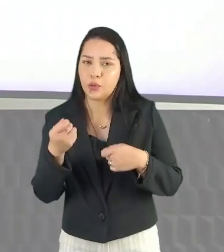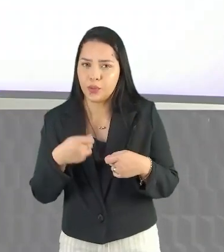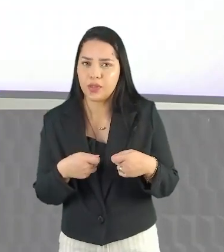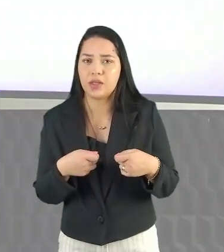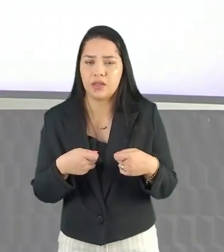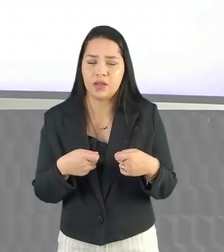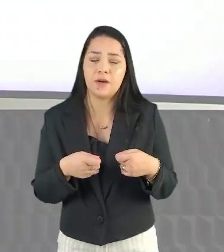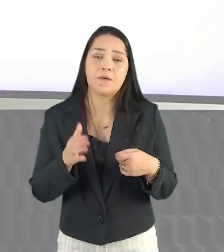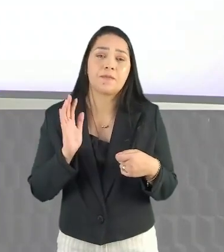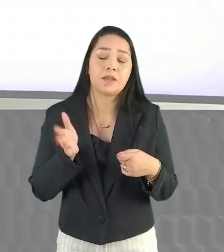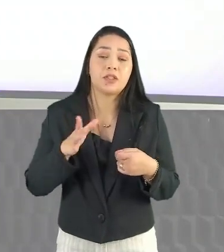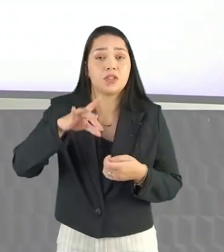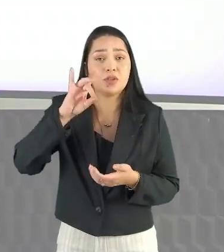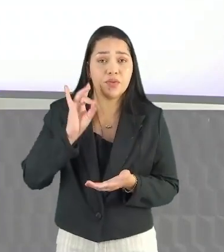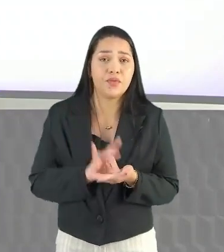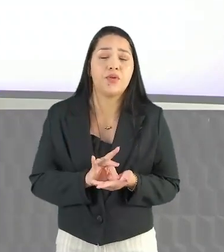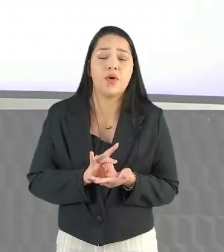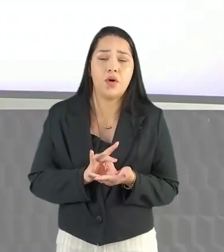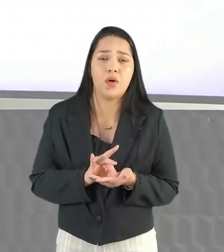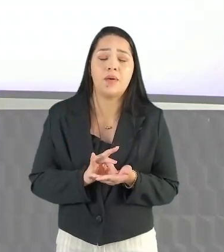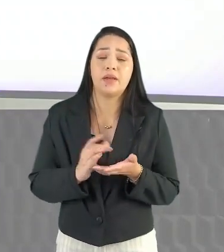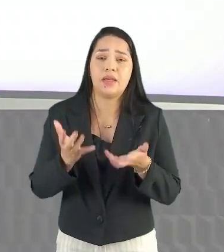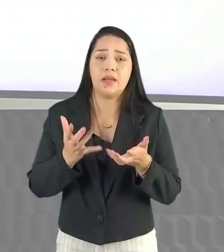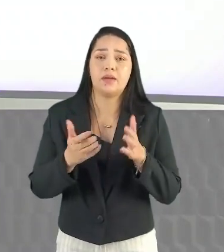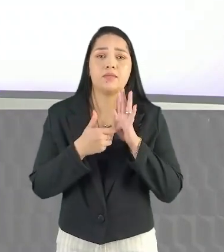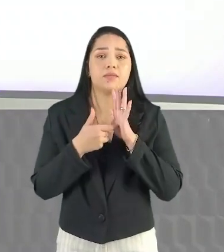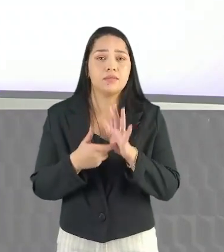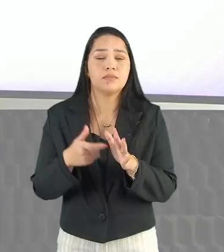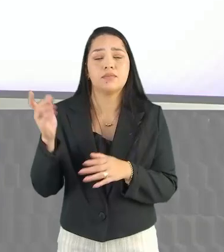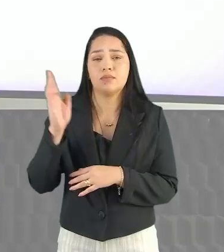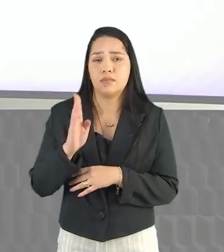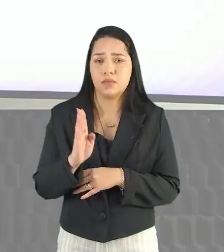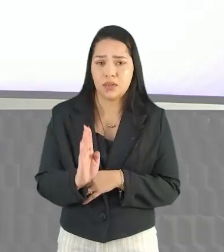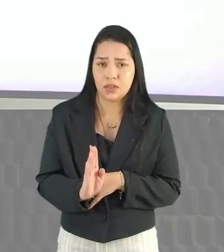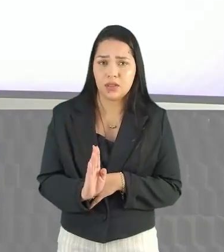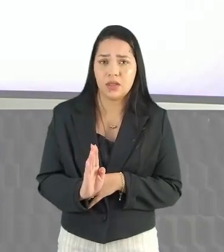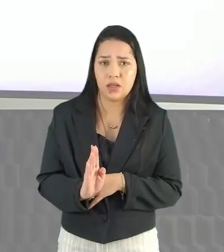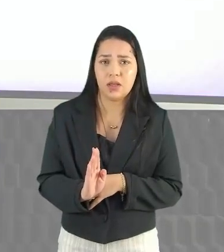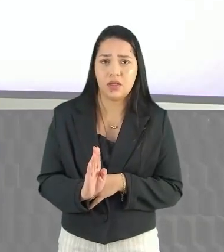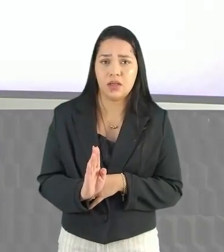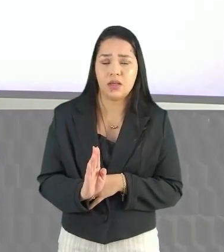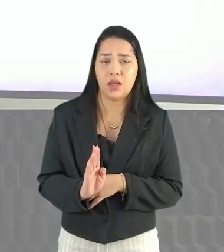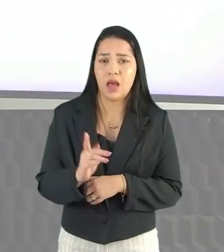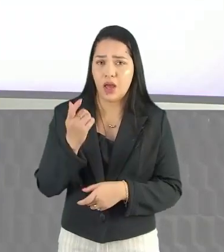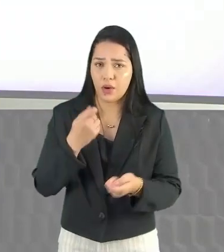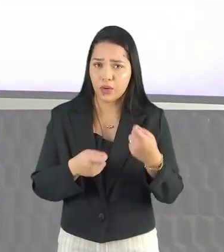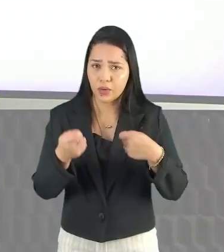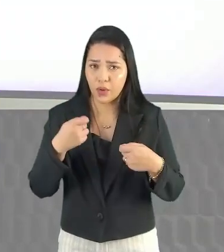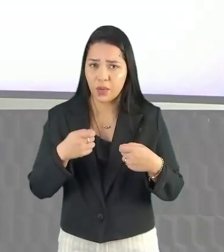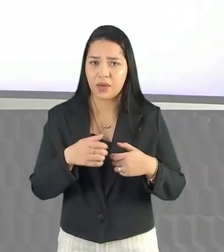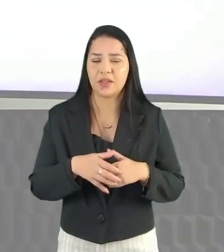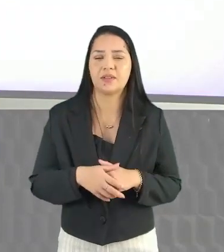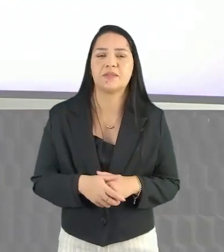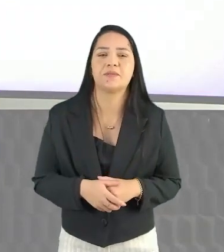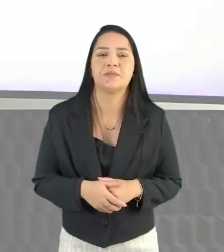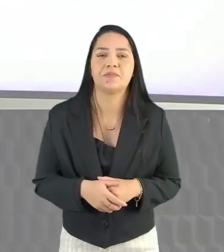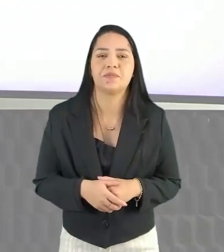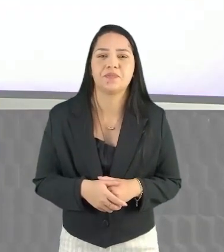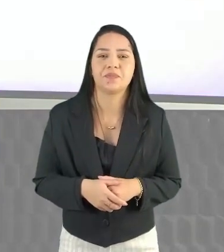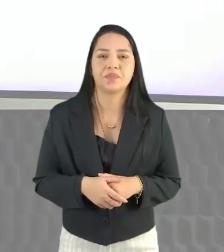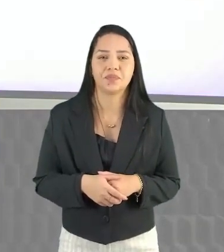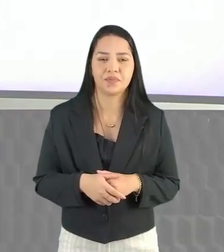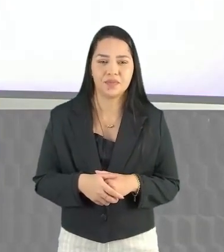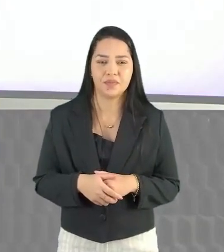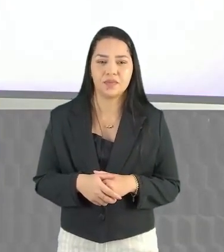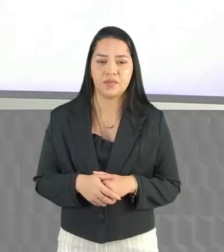né, de forma, né, que trouxesse, né, para o Brasil uma certa estabilidade econômica. Vamos lá para a próxima